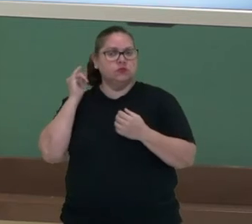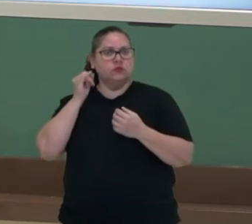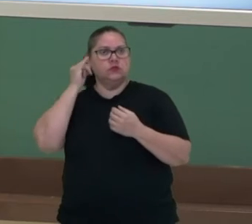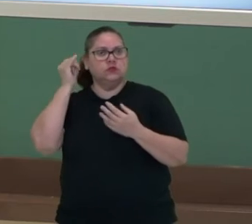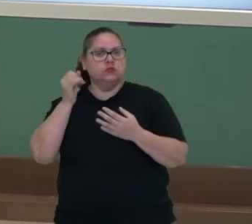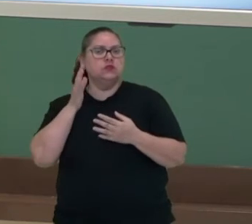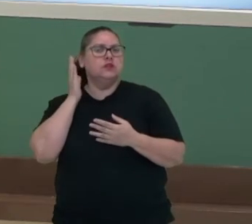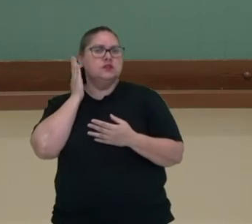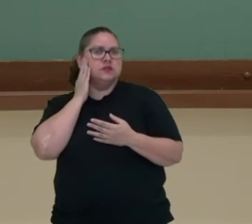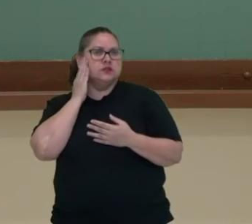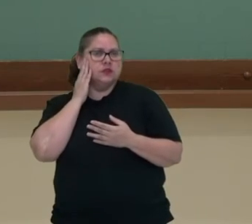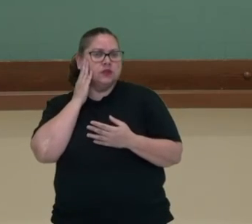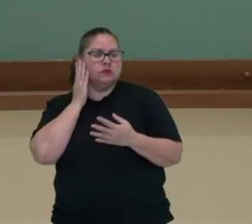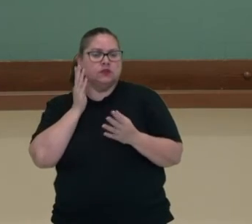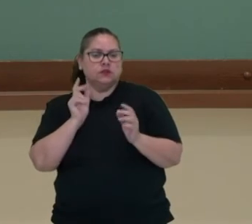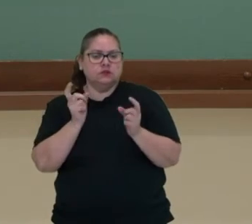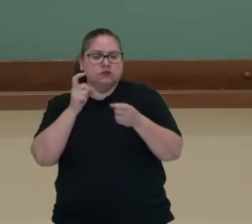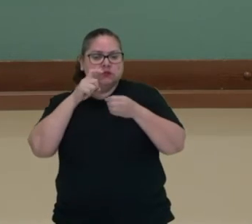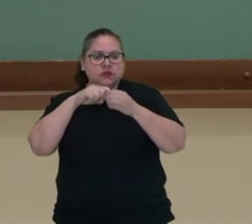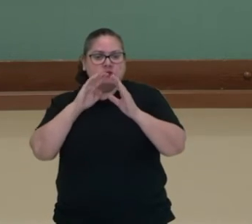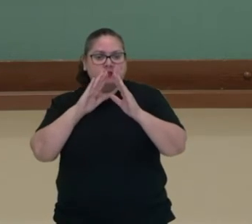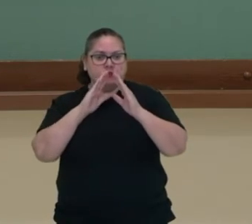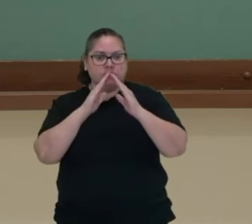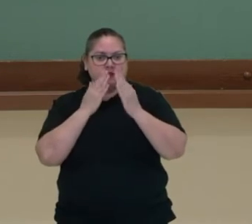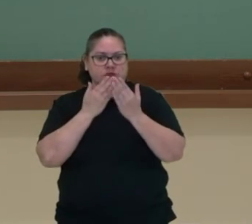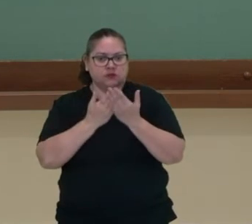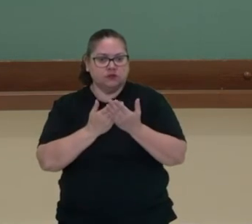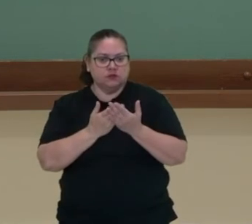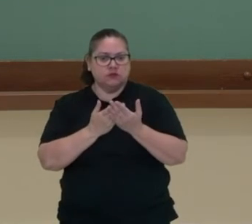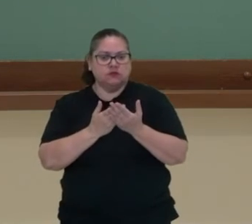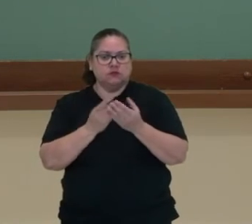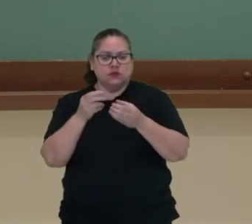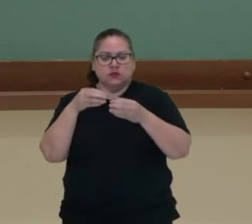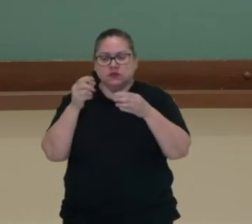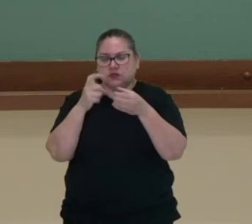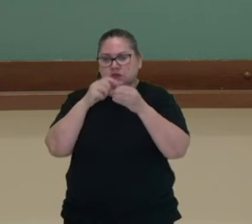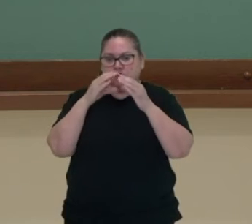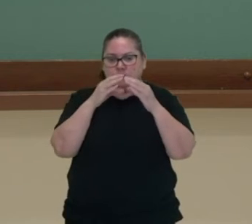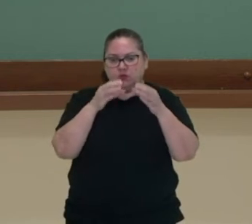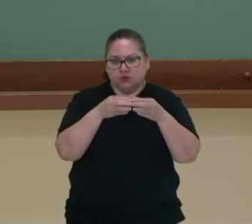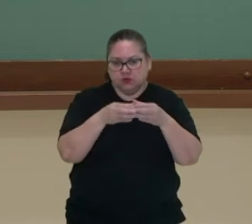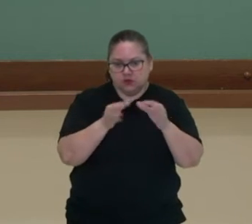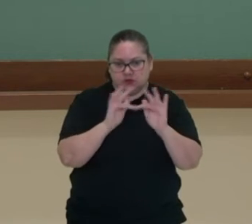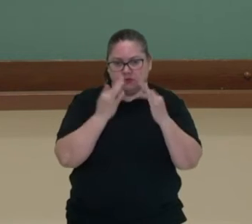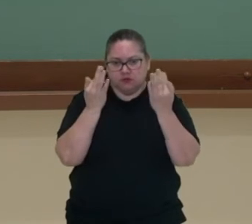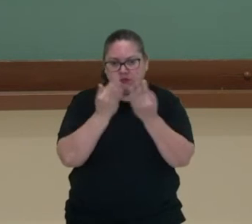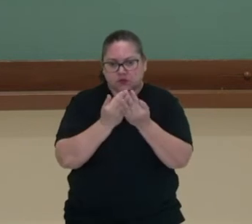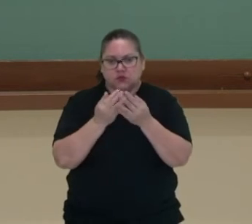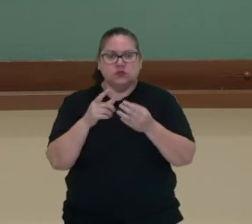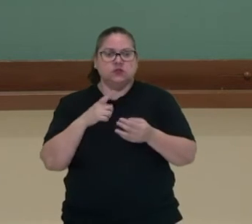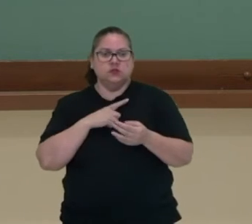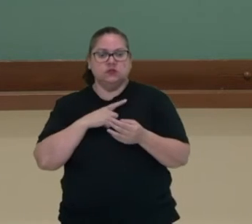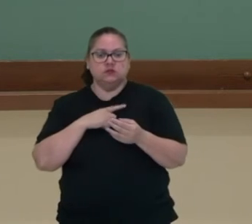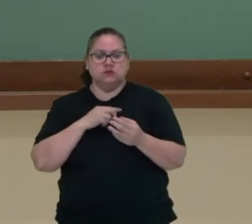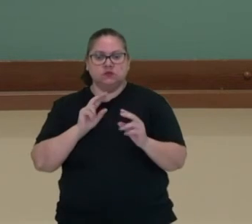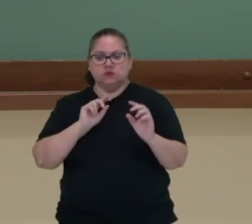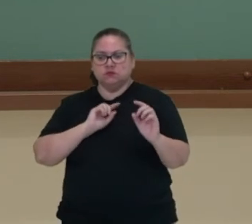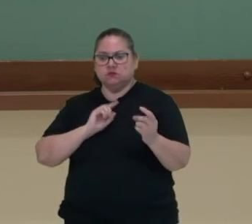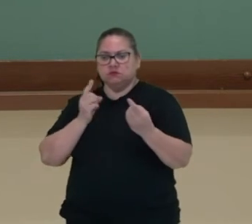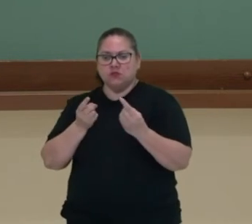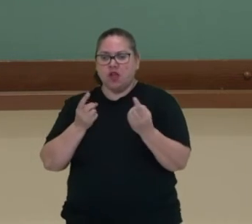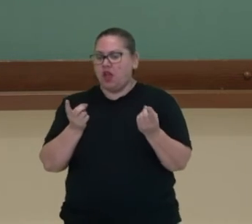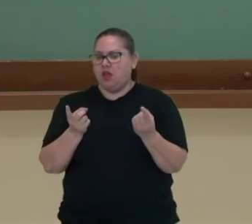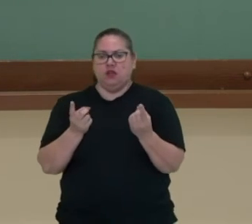A gente sabe que dentro de uma sala de aula, dentro da vida, dentro da comunidade, da nossa família, há posições divergentes,